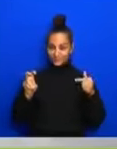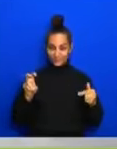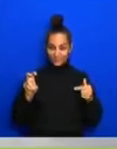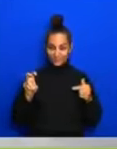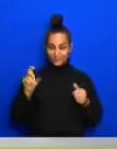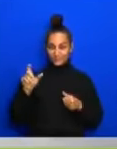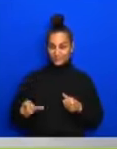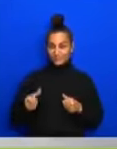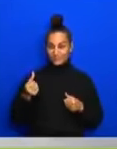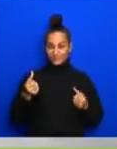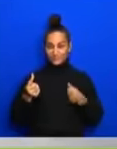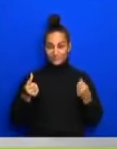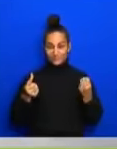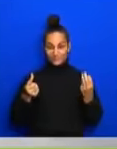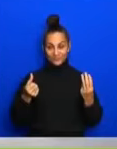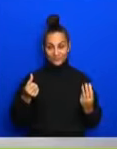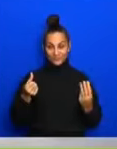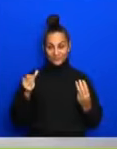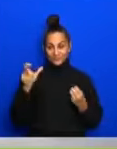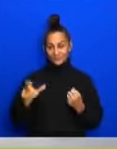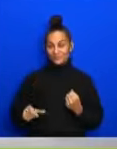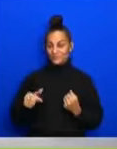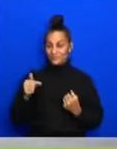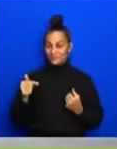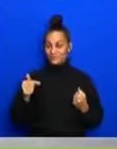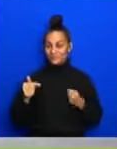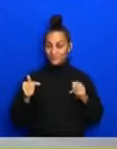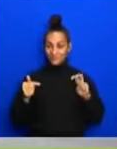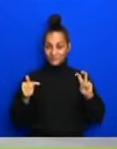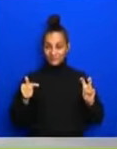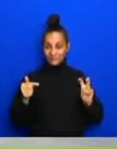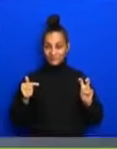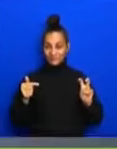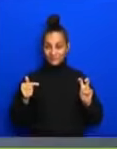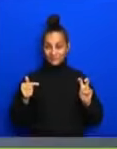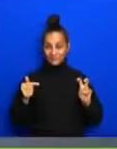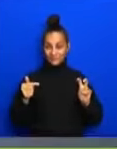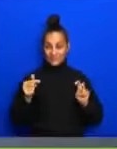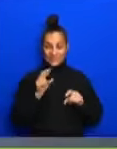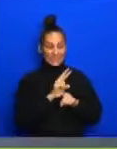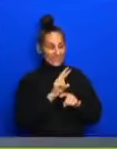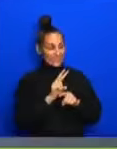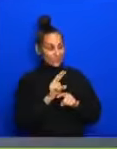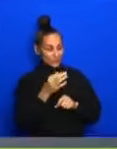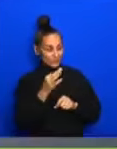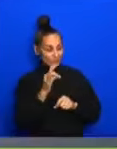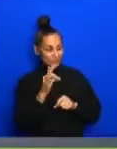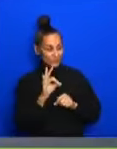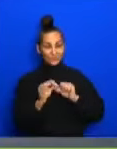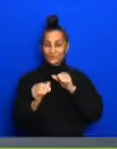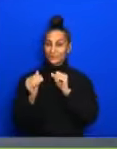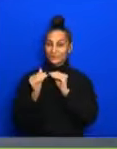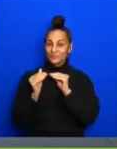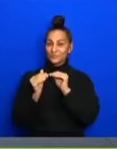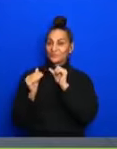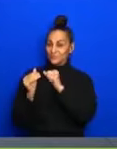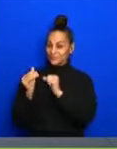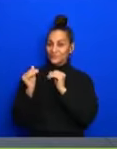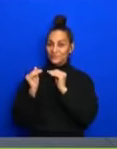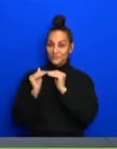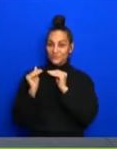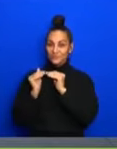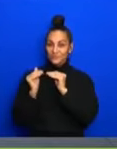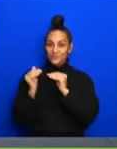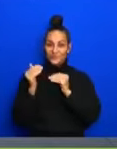7. Coluna 6, 3. E coluna 7, número 5. As auditoras confirmam? Sim, confirmo.